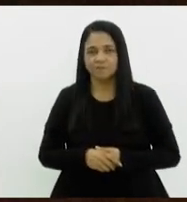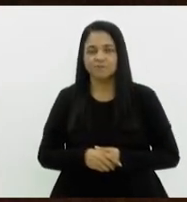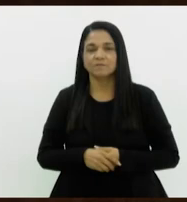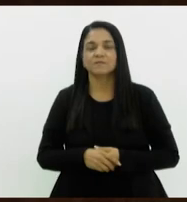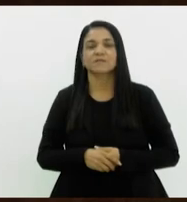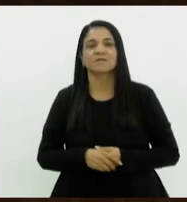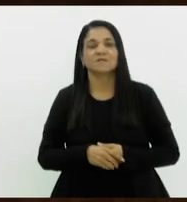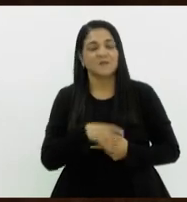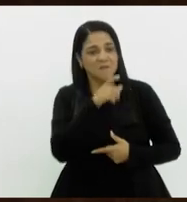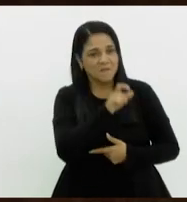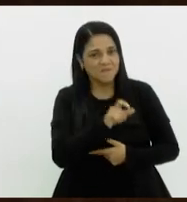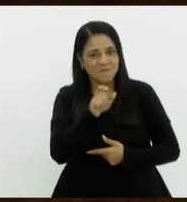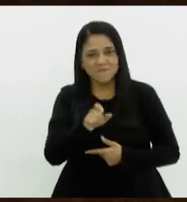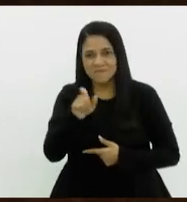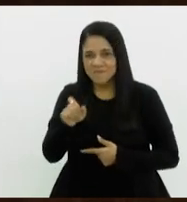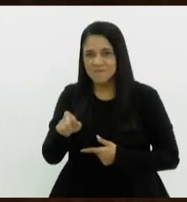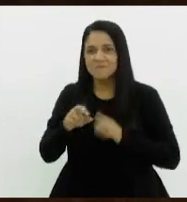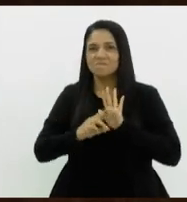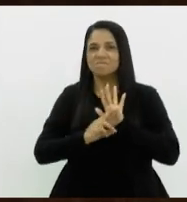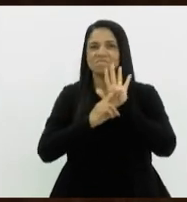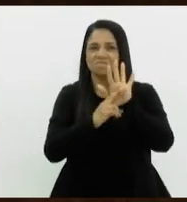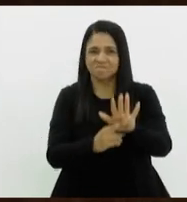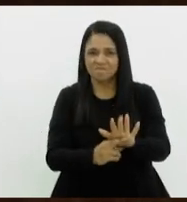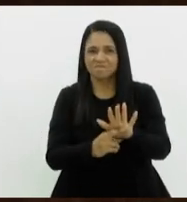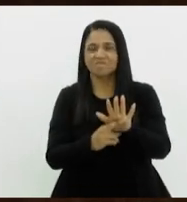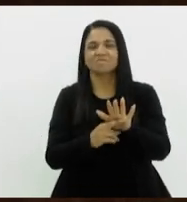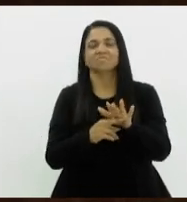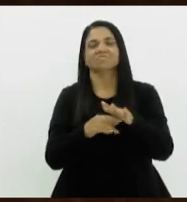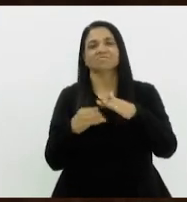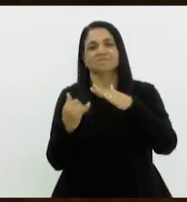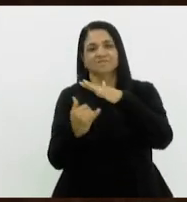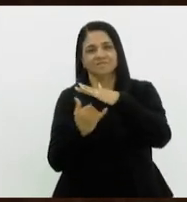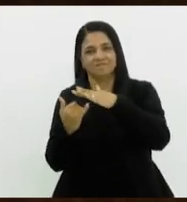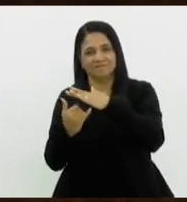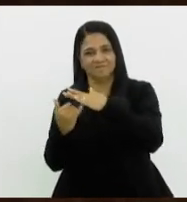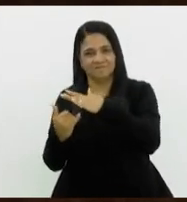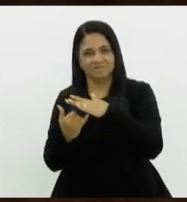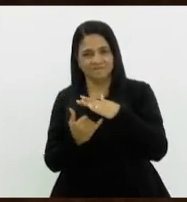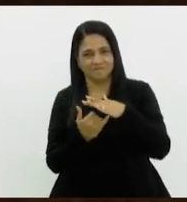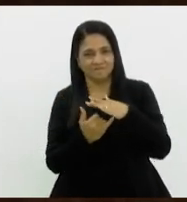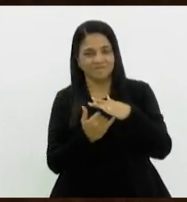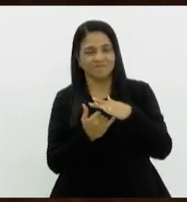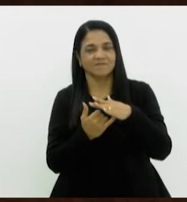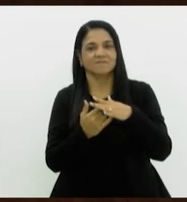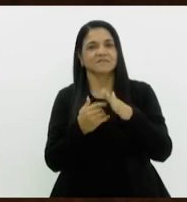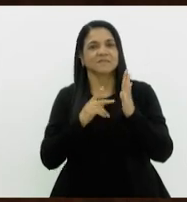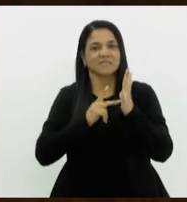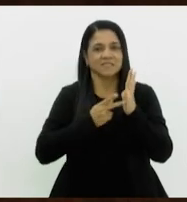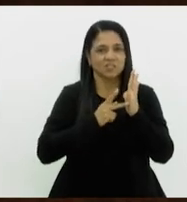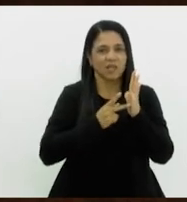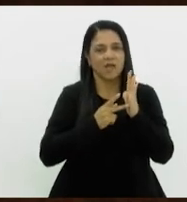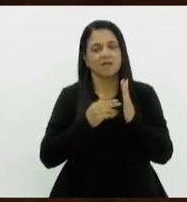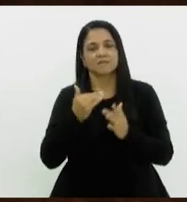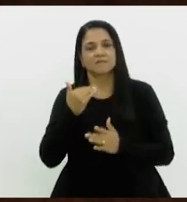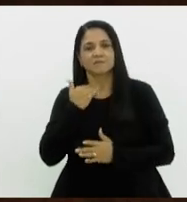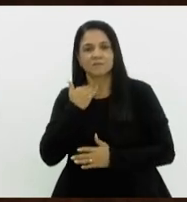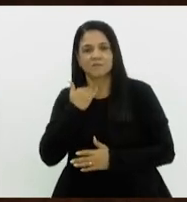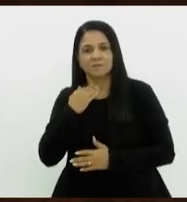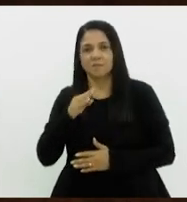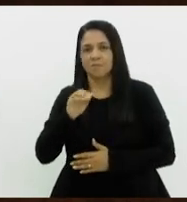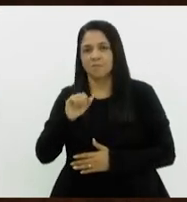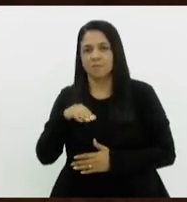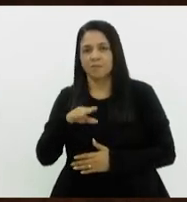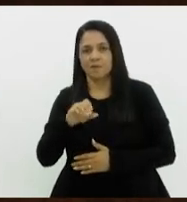a presença também, né, desses representantes das organizações sindicais, dos bancários,